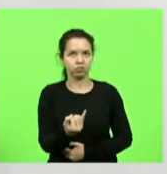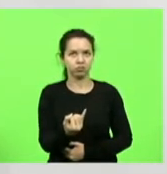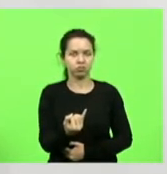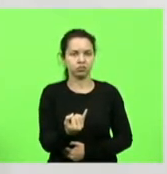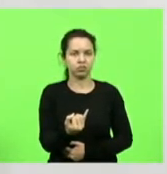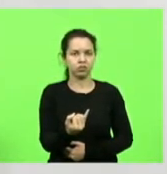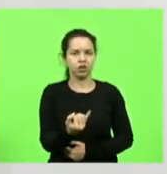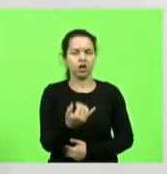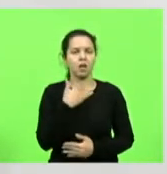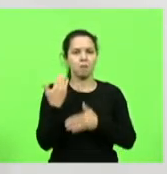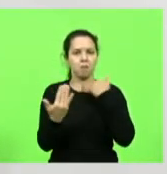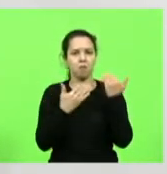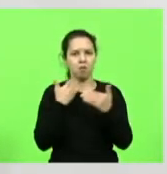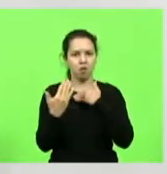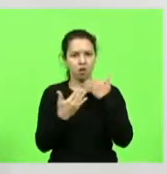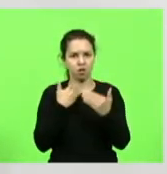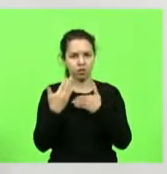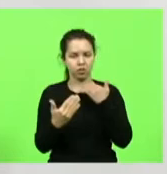mortes,